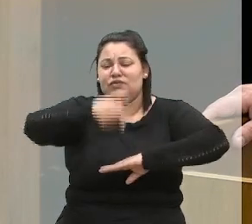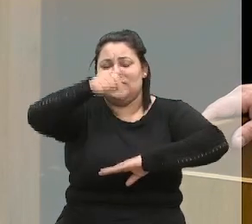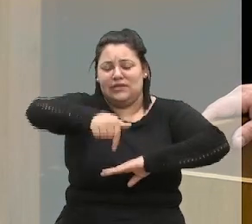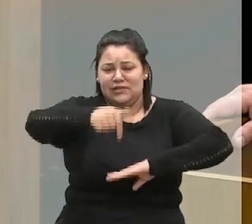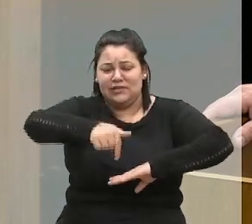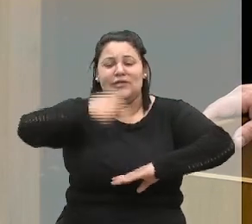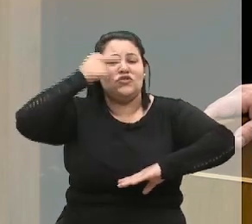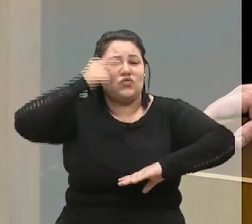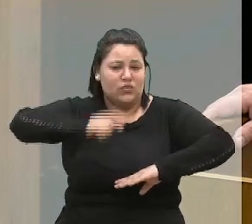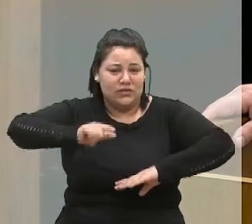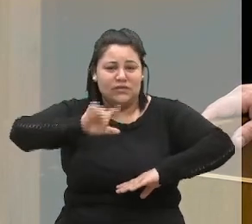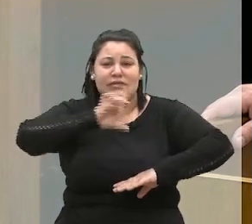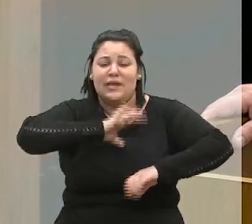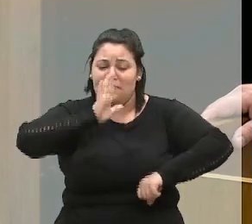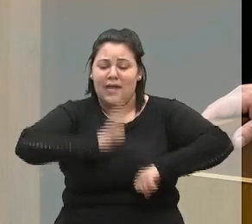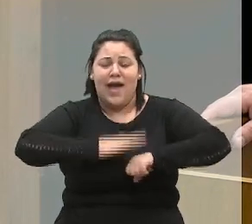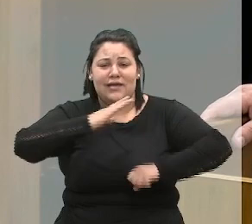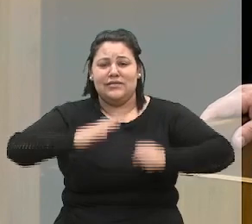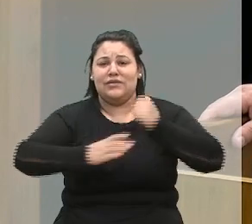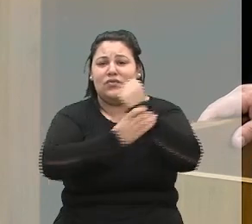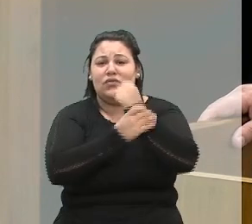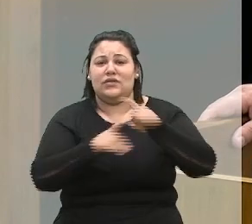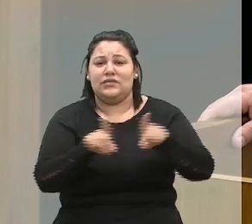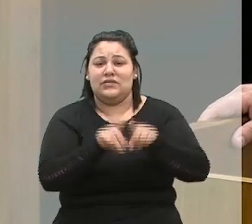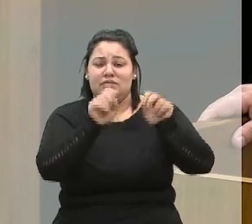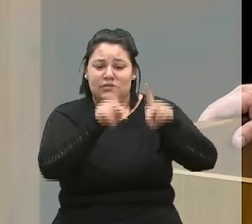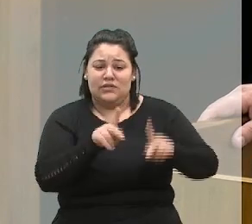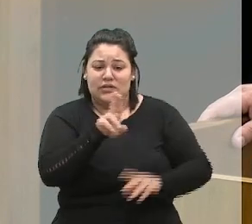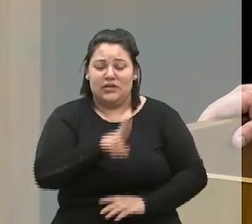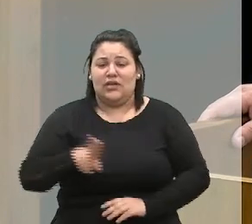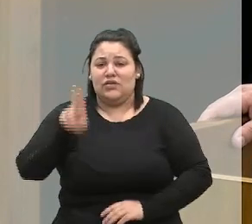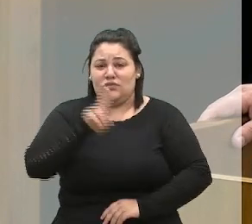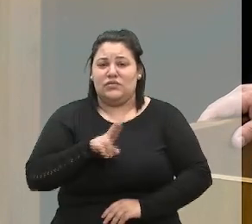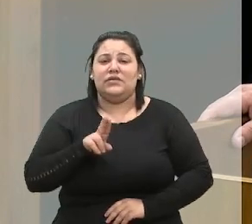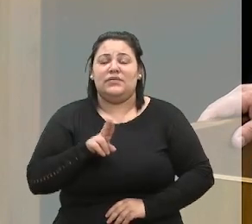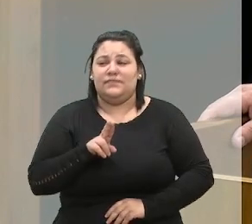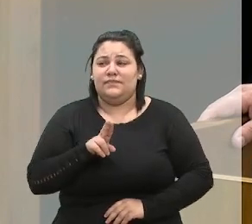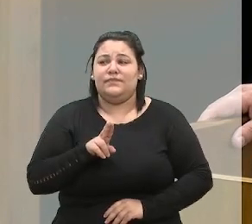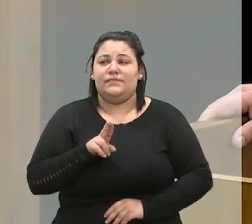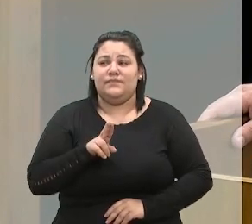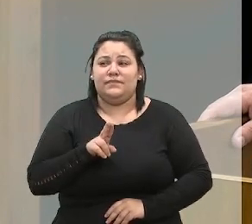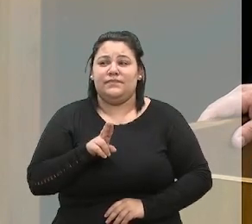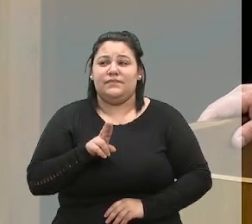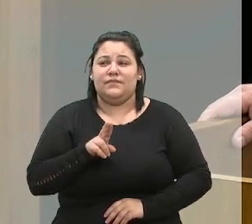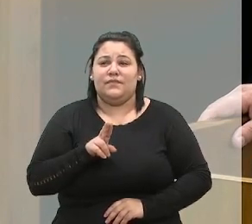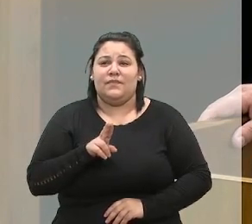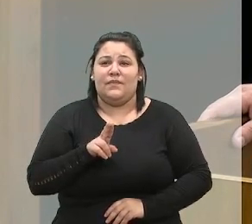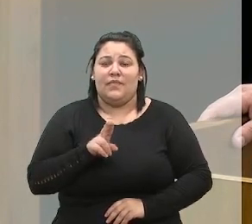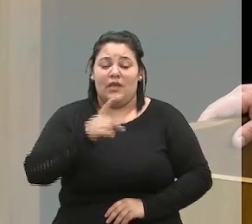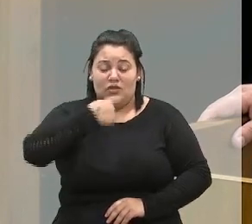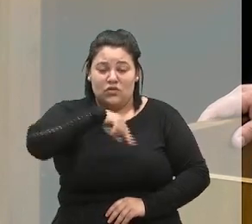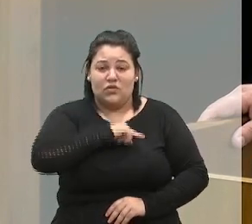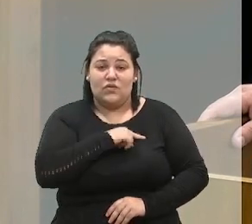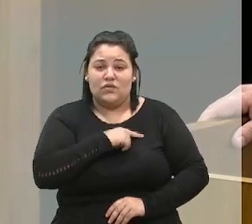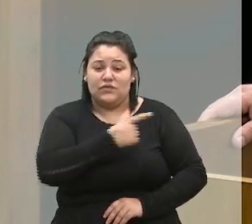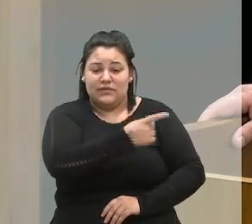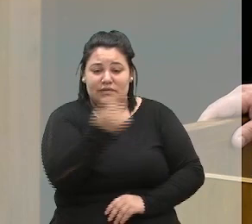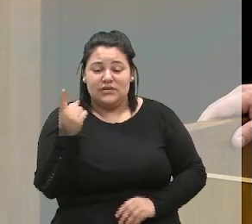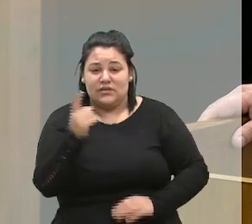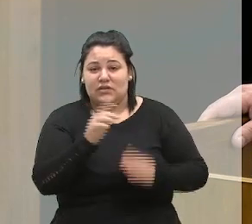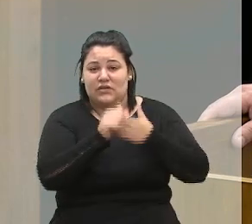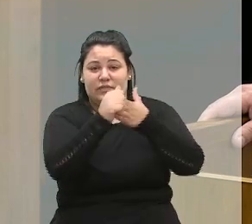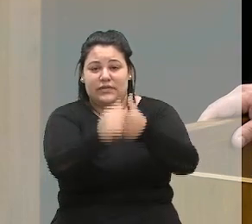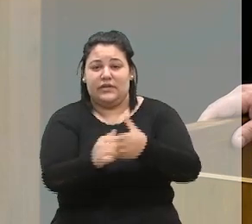maior segurança para quem utiliza o trânsito. Nós e vocês